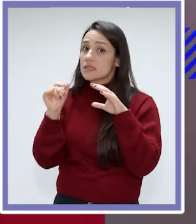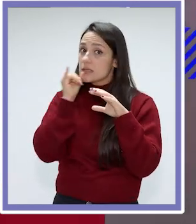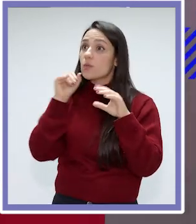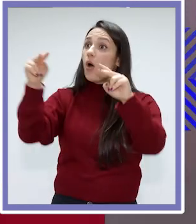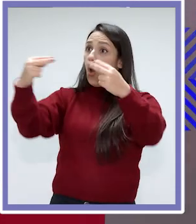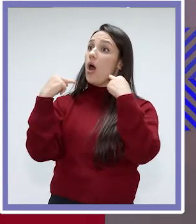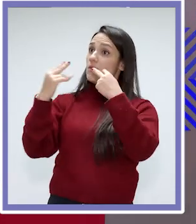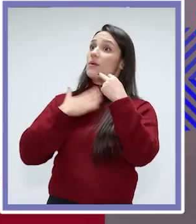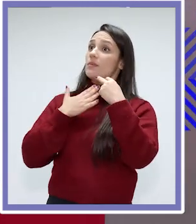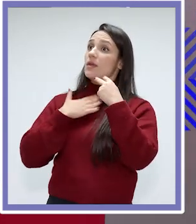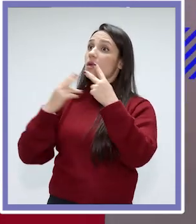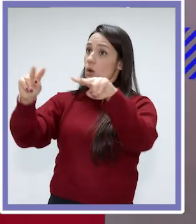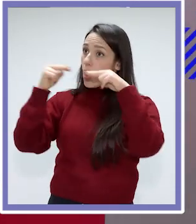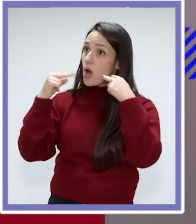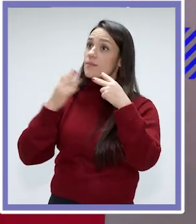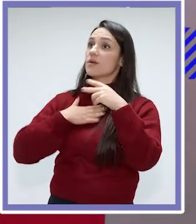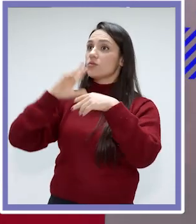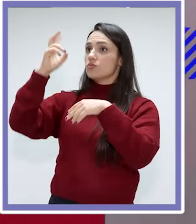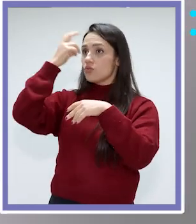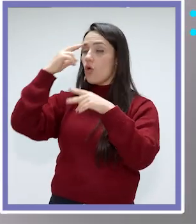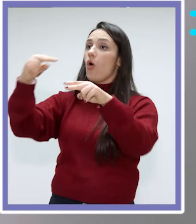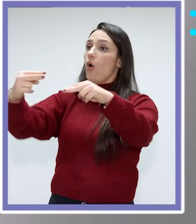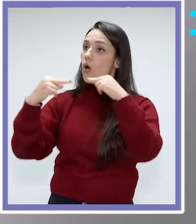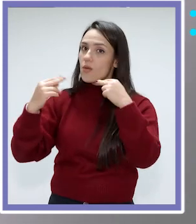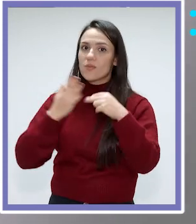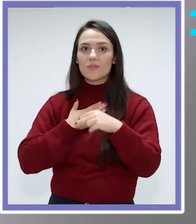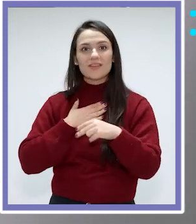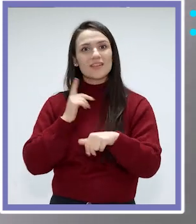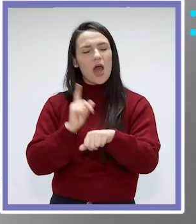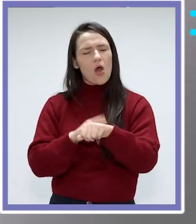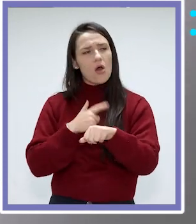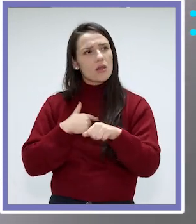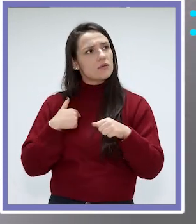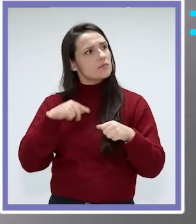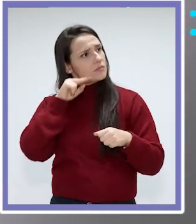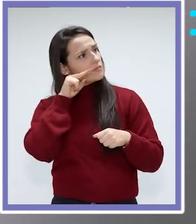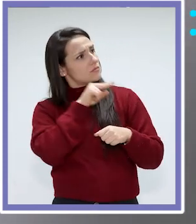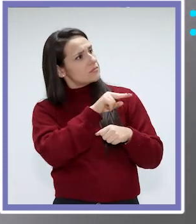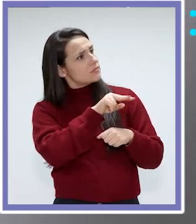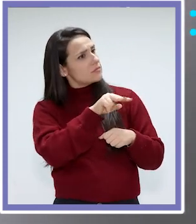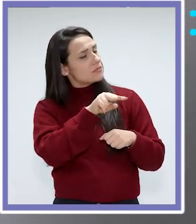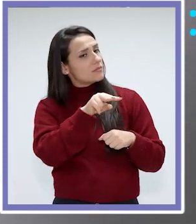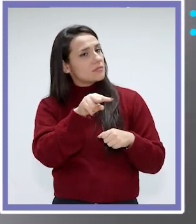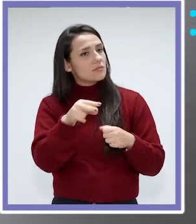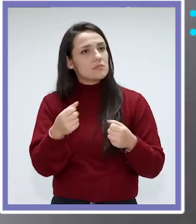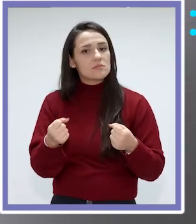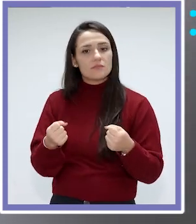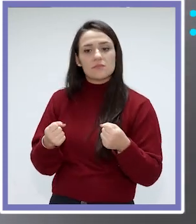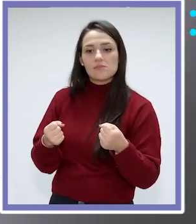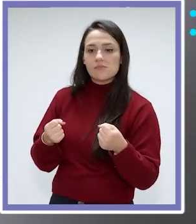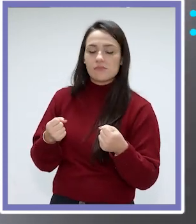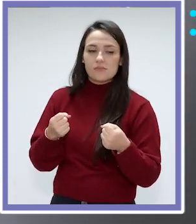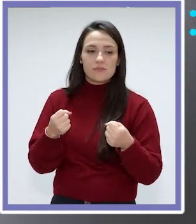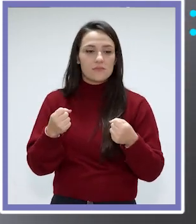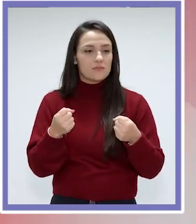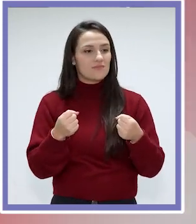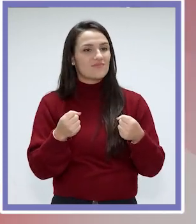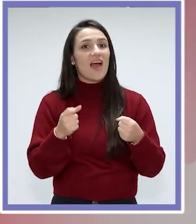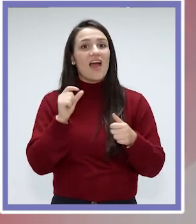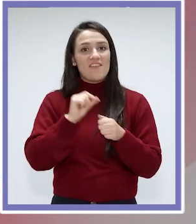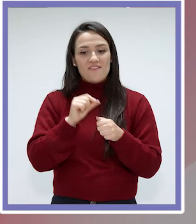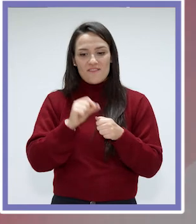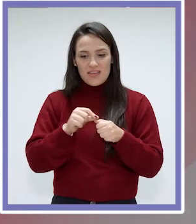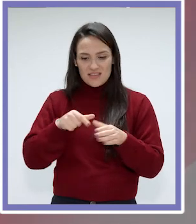de desenvolvimento para aquele contexto. E aí, quando as caminhonetes iam saindo, eles fizeram uma filinha de Chile, passou ao Paraguai